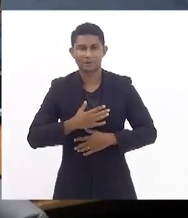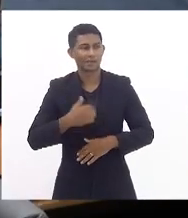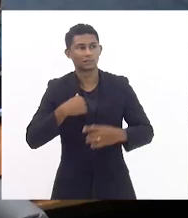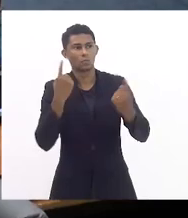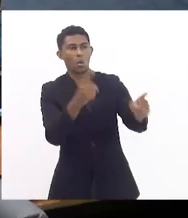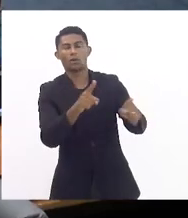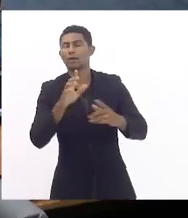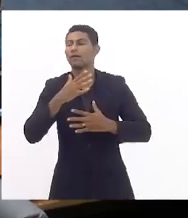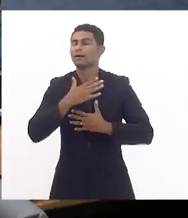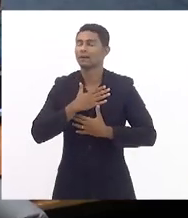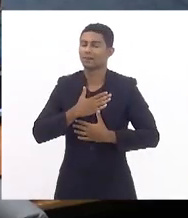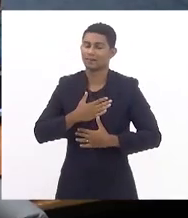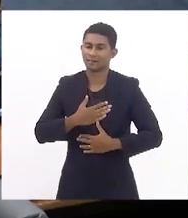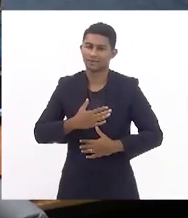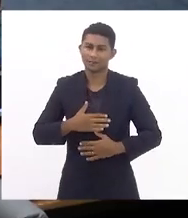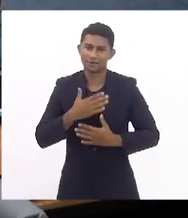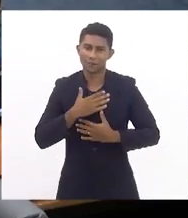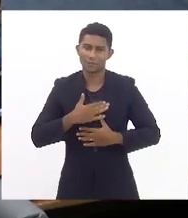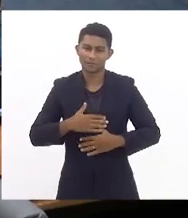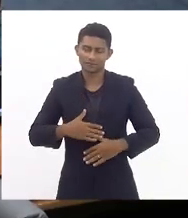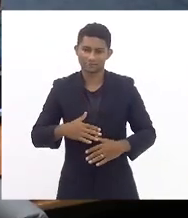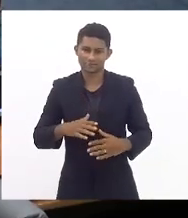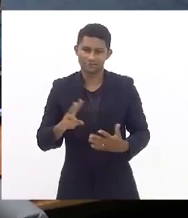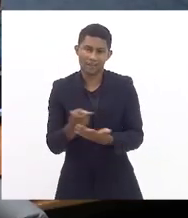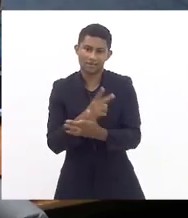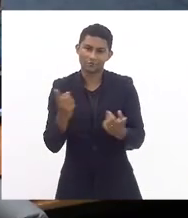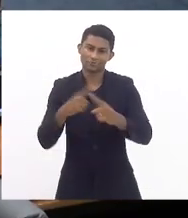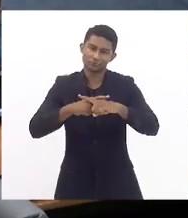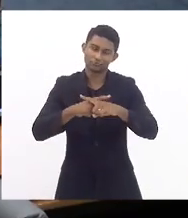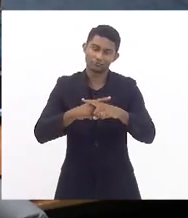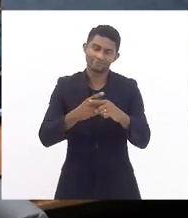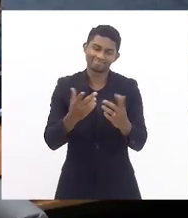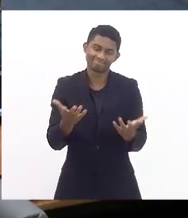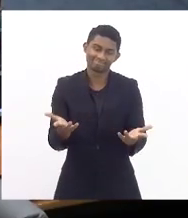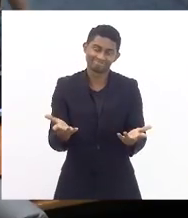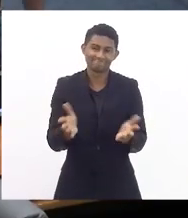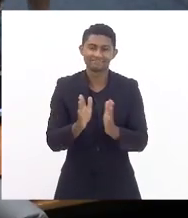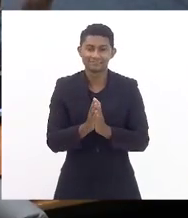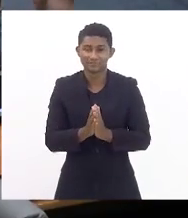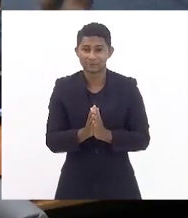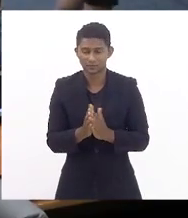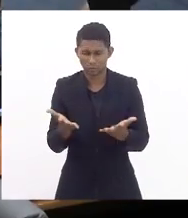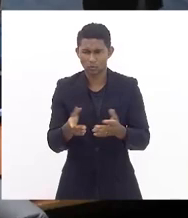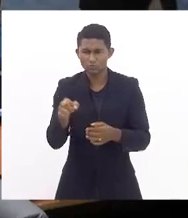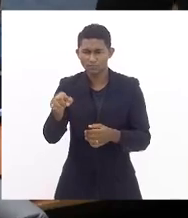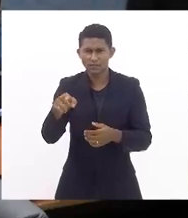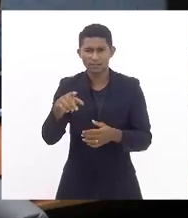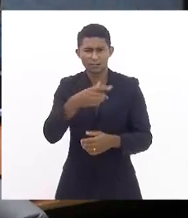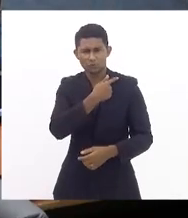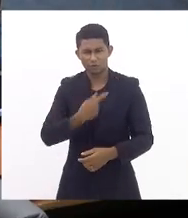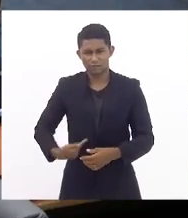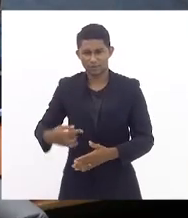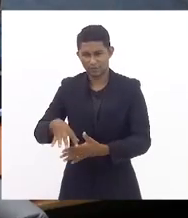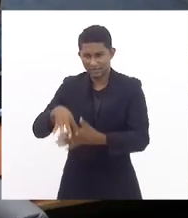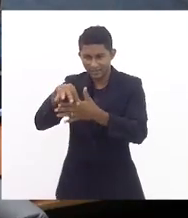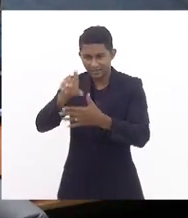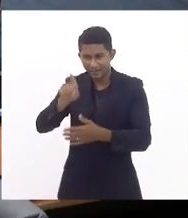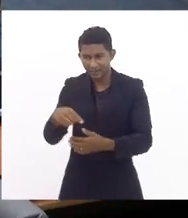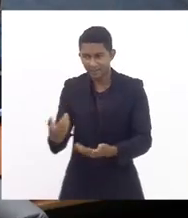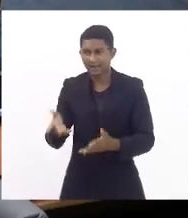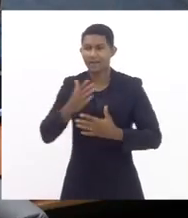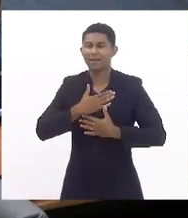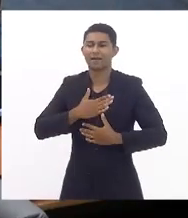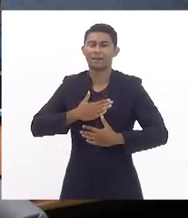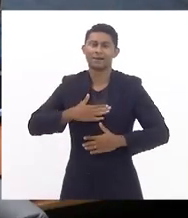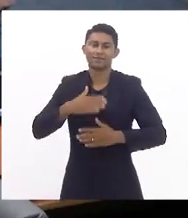Excelência. Calma, senhor presidente, calma. Deputado governista, Luiz Paulo. O senhor está hoje como líder do governo, calma. Deputado